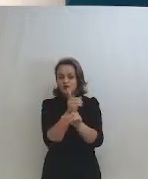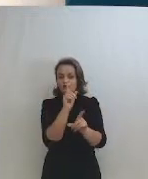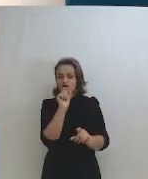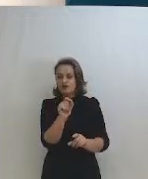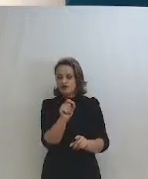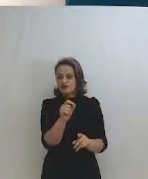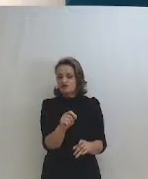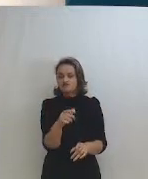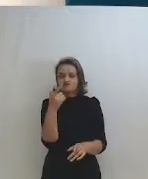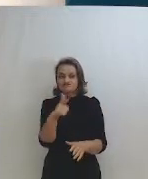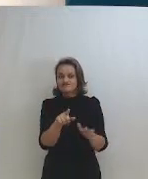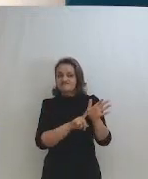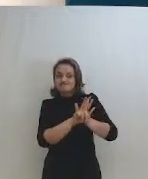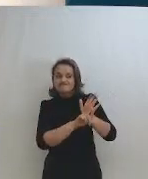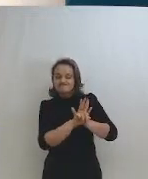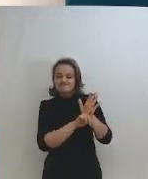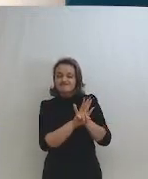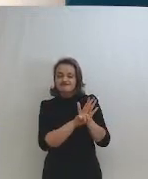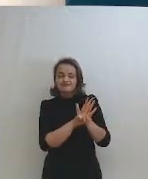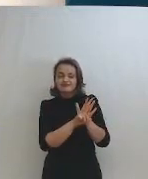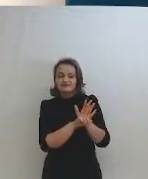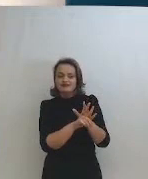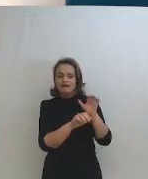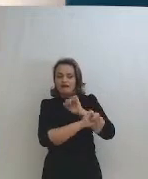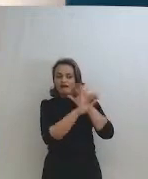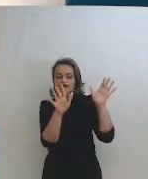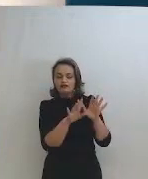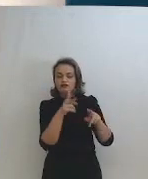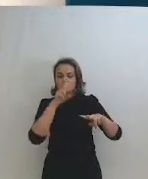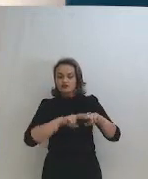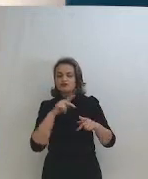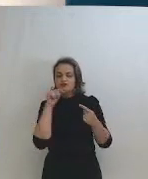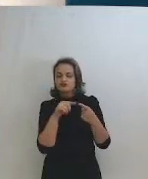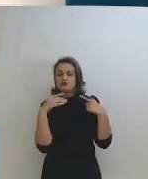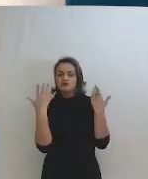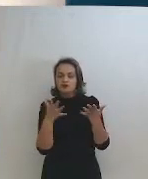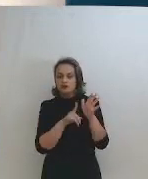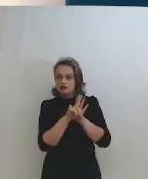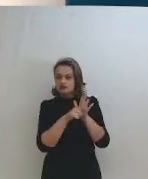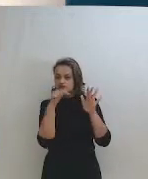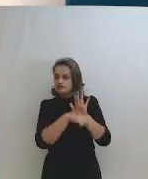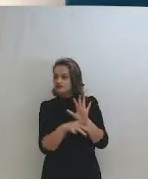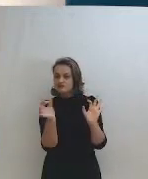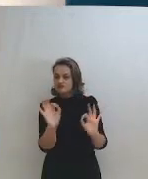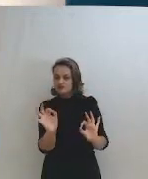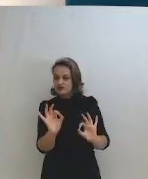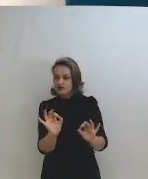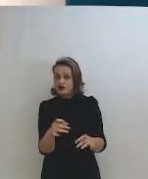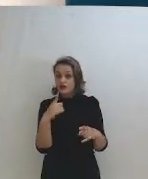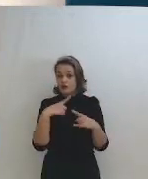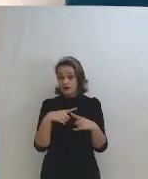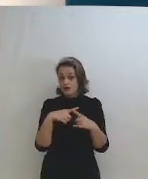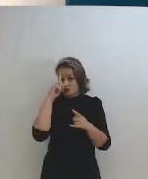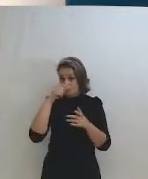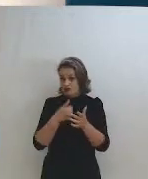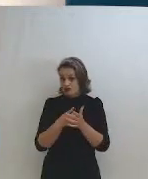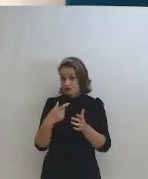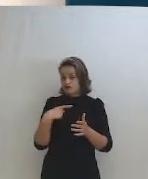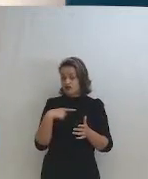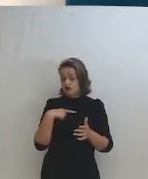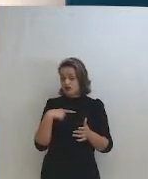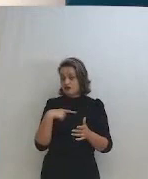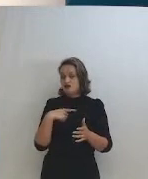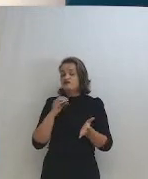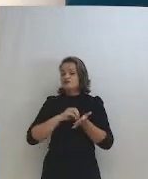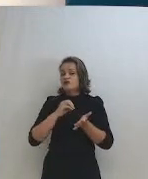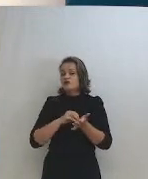revisão da manutenção da prisão preventiva. Isso porque na sentença de pronúncia não houve tal